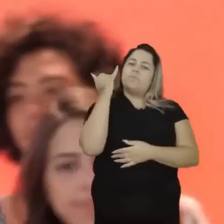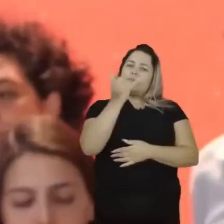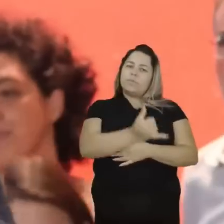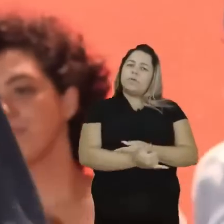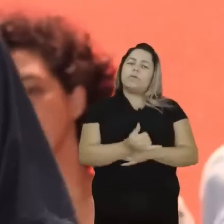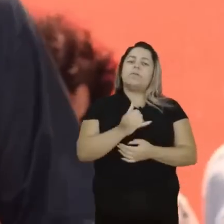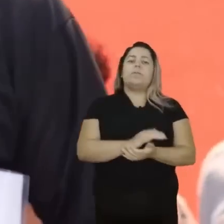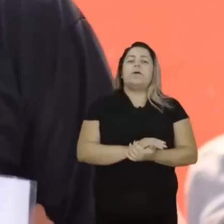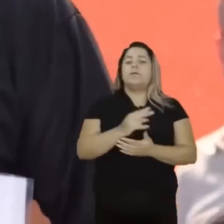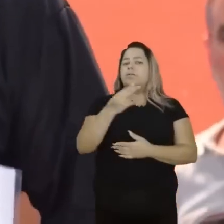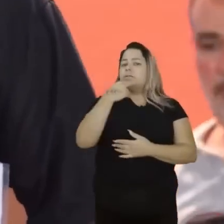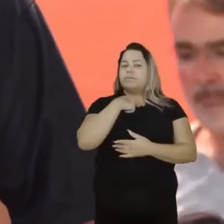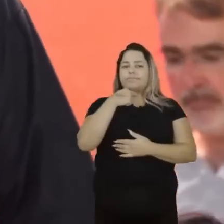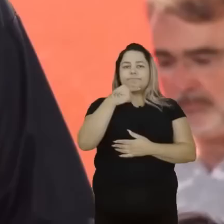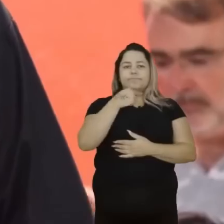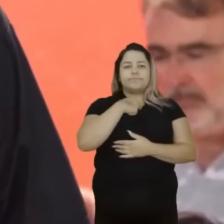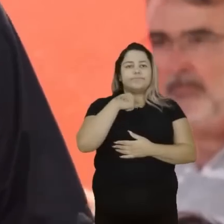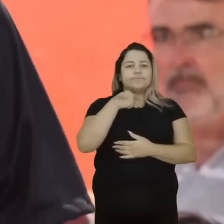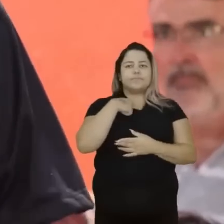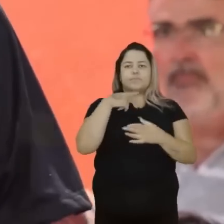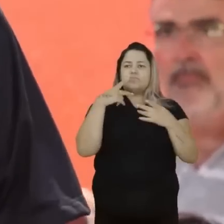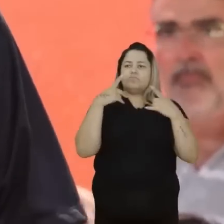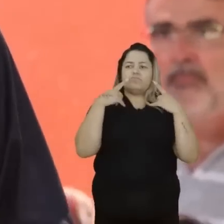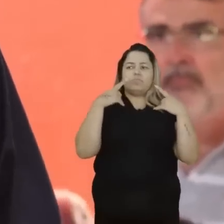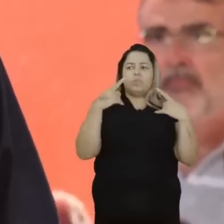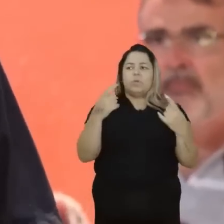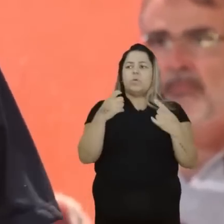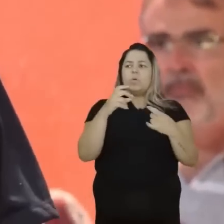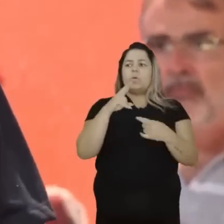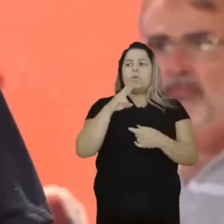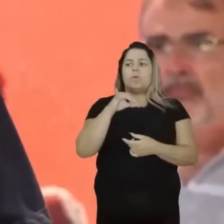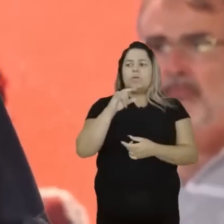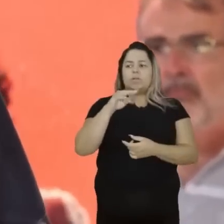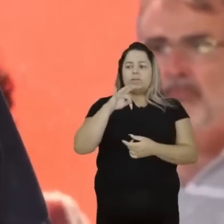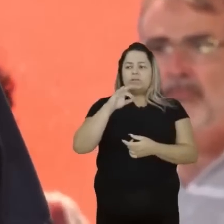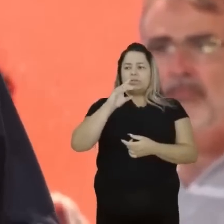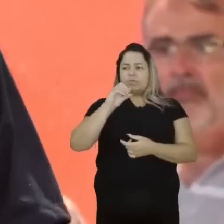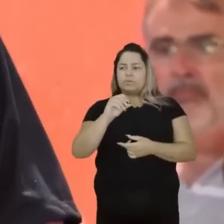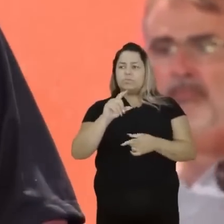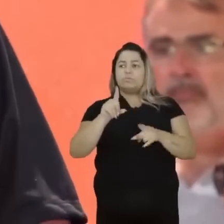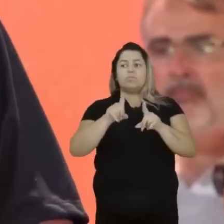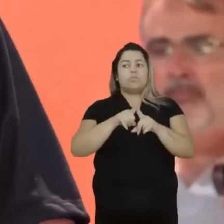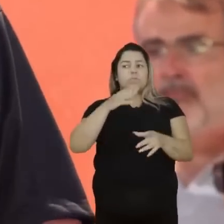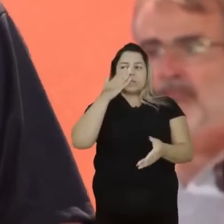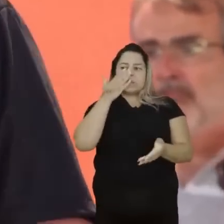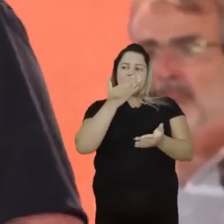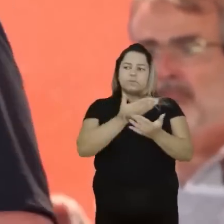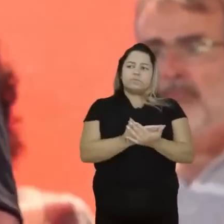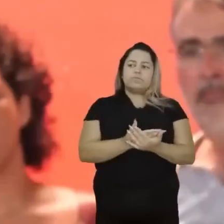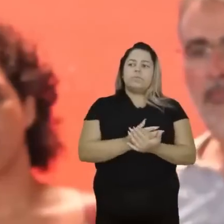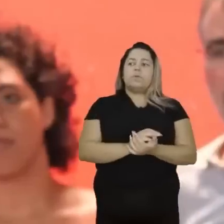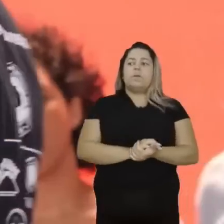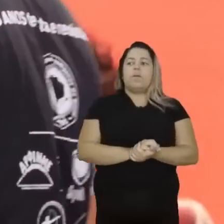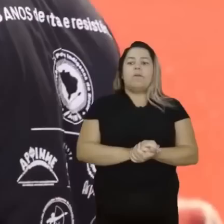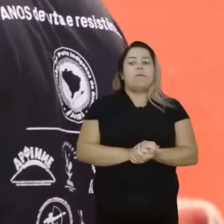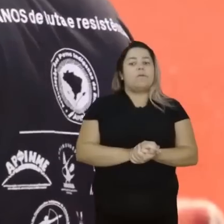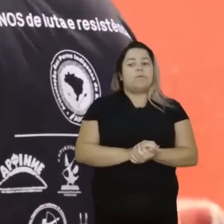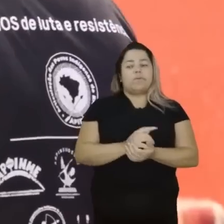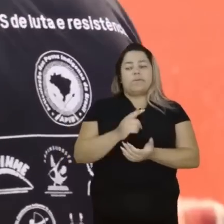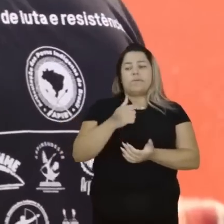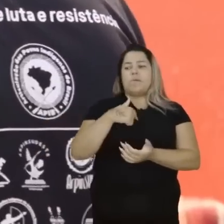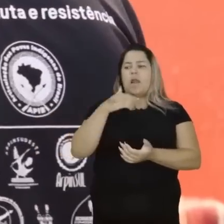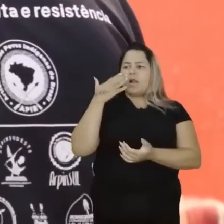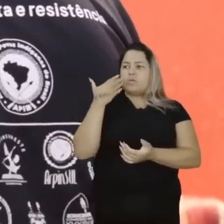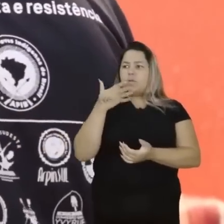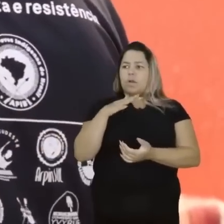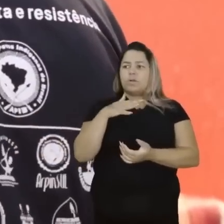e não podem ser violentados por reivindicar aquilo que vocês acreditam. O que eu acho grave é